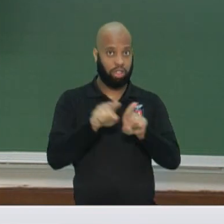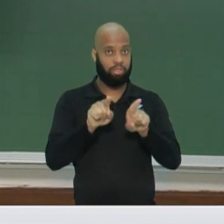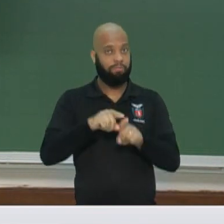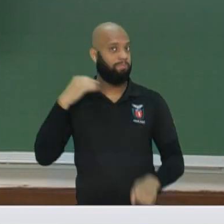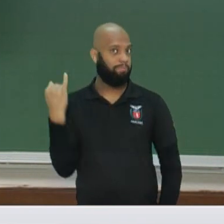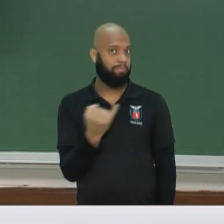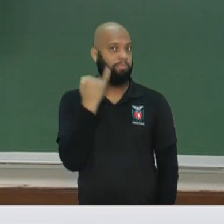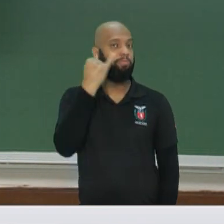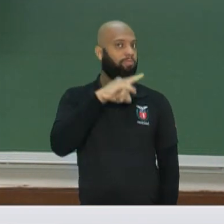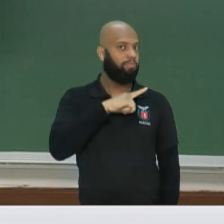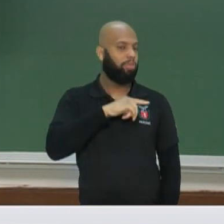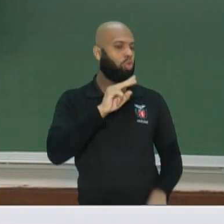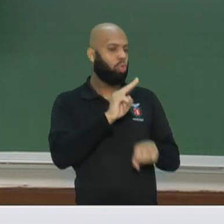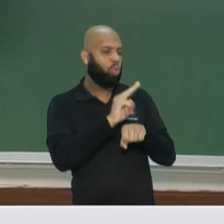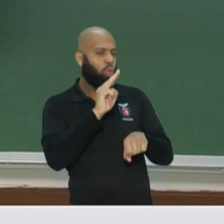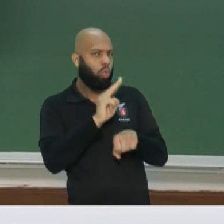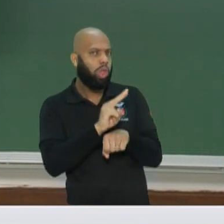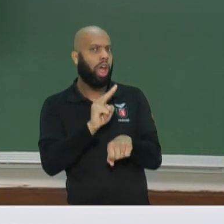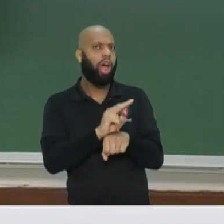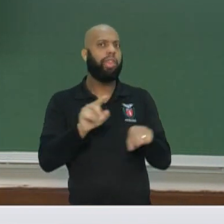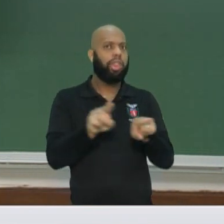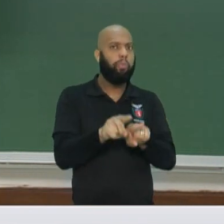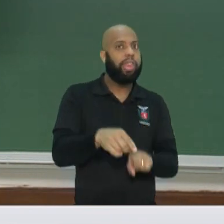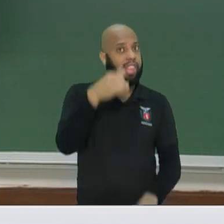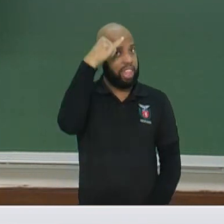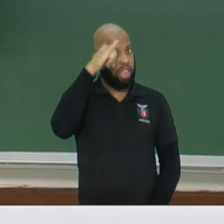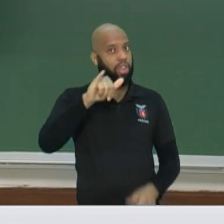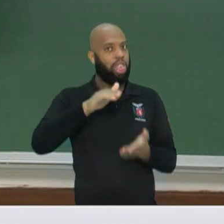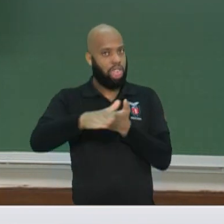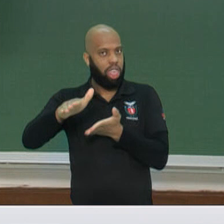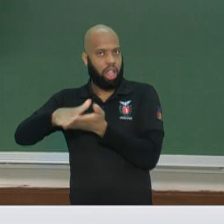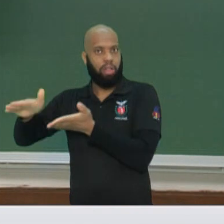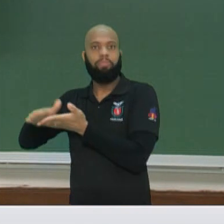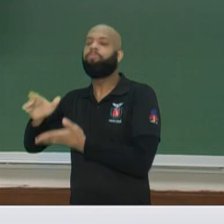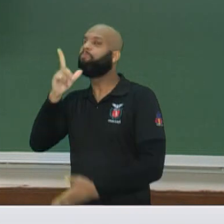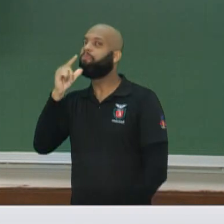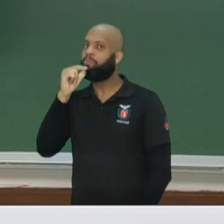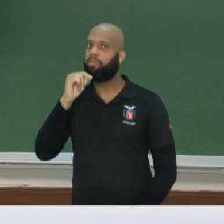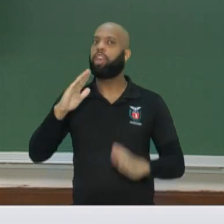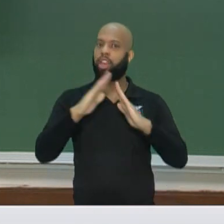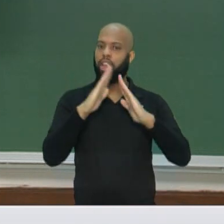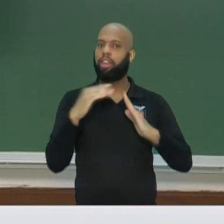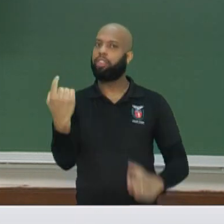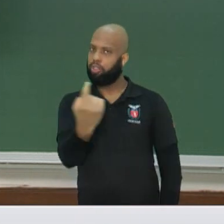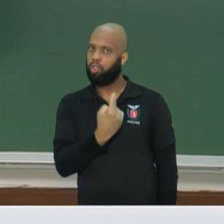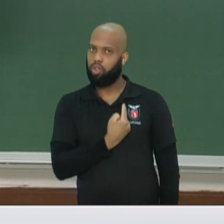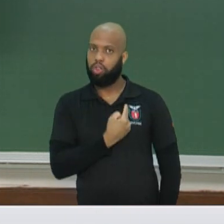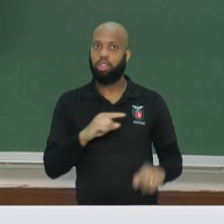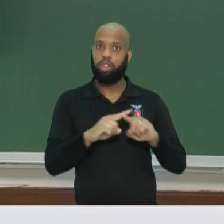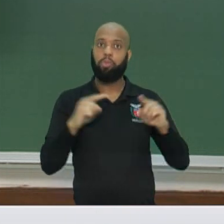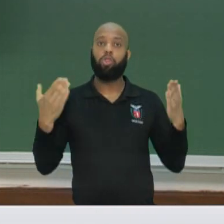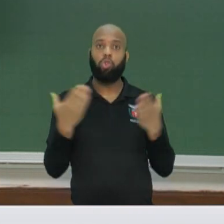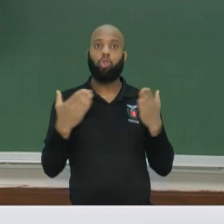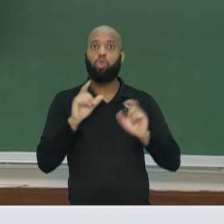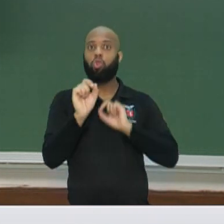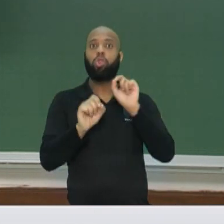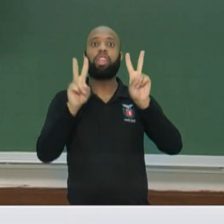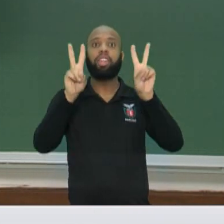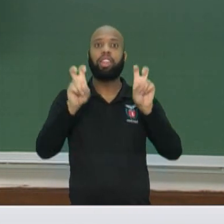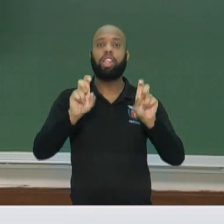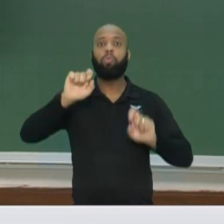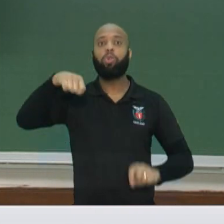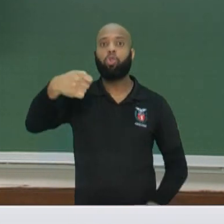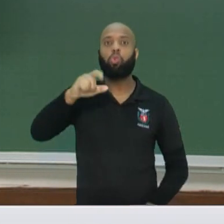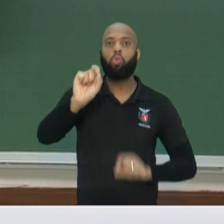gente cuidar e monitorar esse gasto da água dentro das nossas casas. Hoje, o nosso assunto é sobre